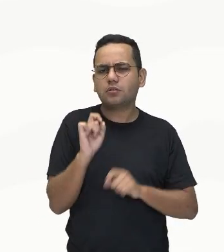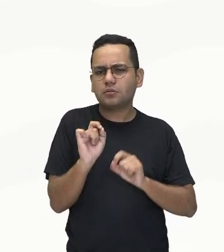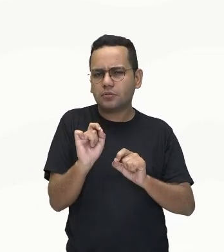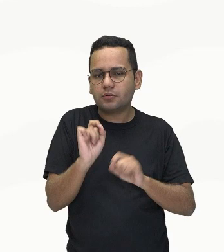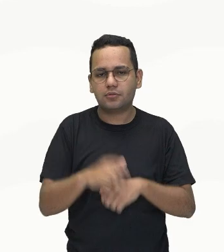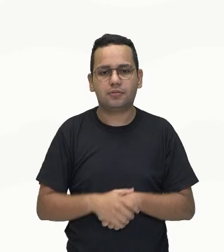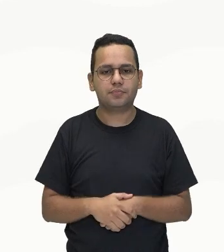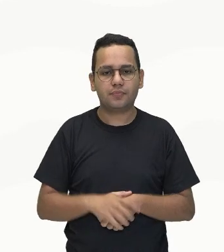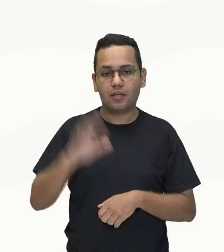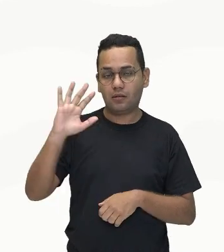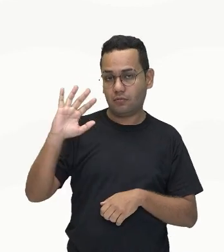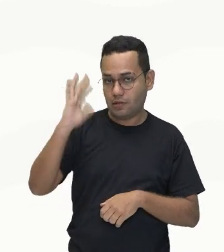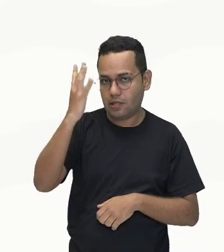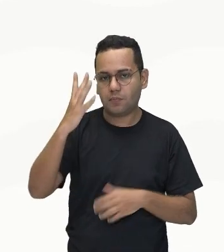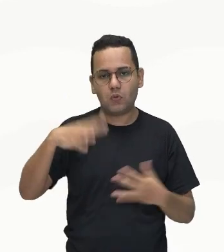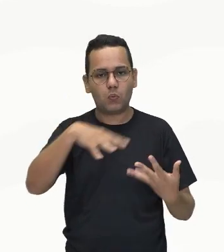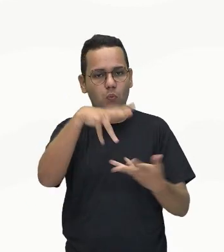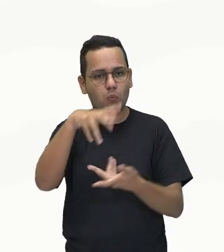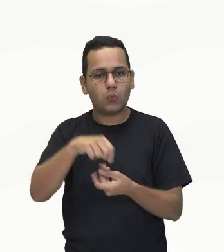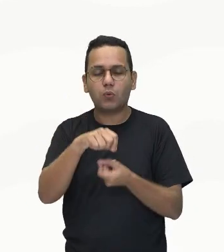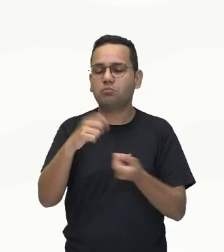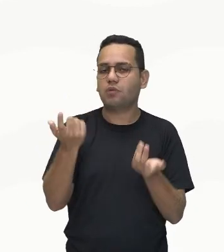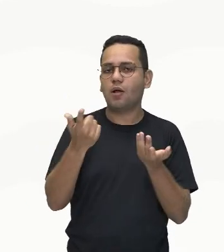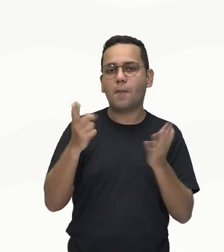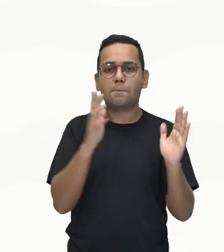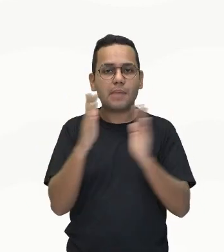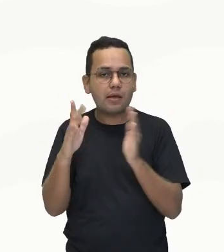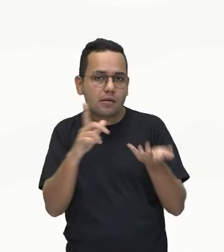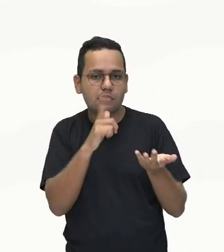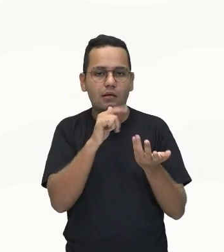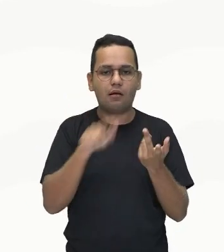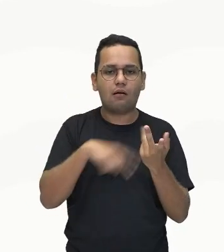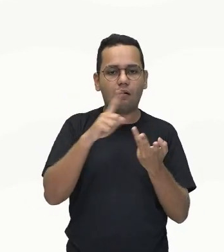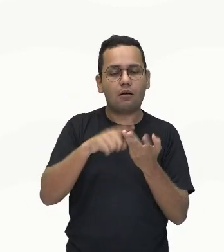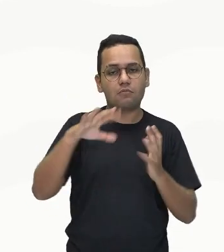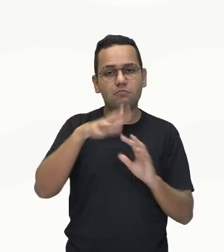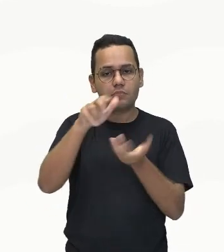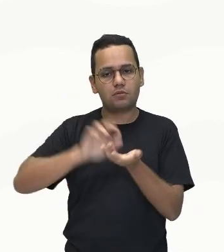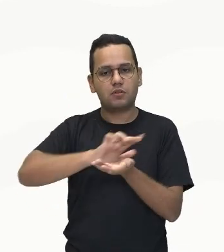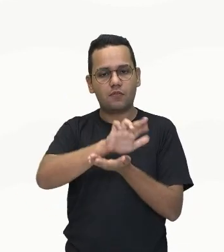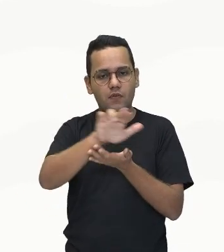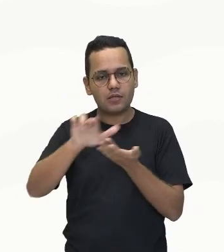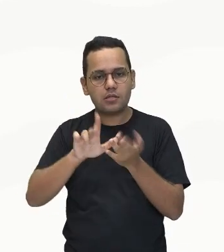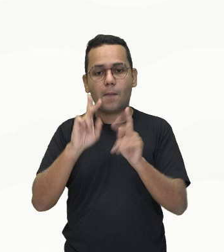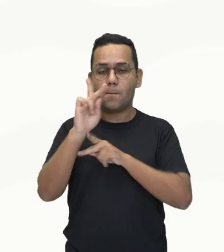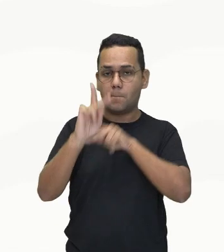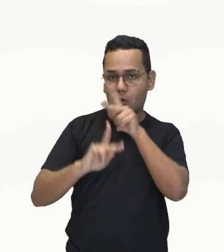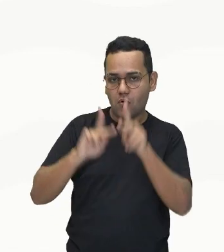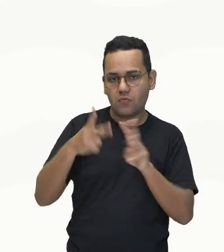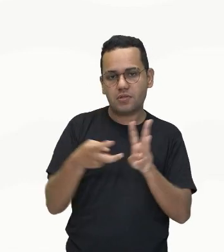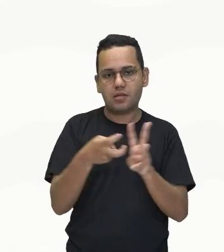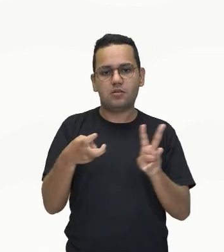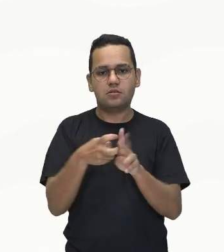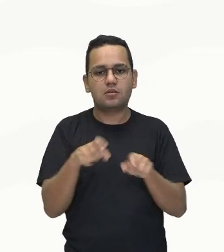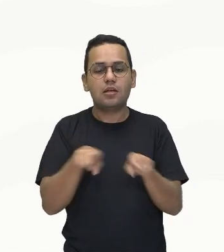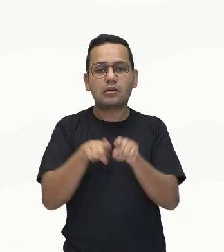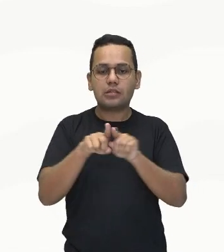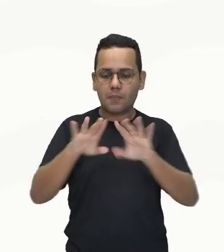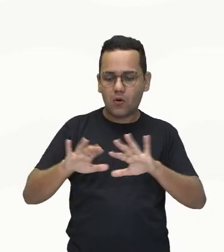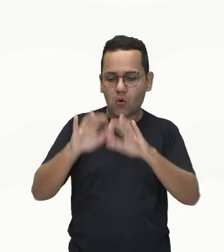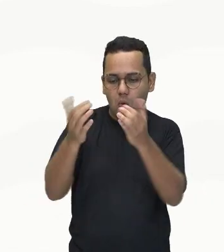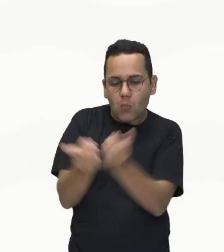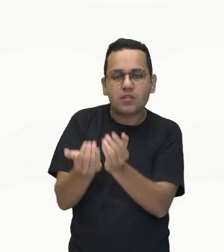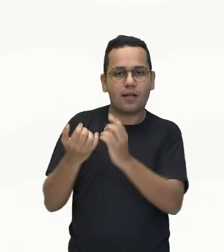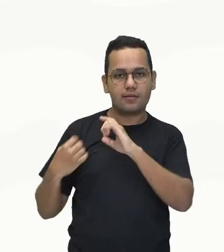clima global, os ciclos hidrológicos, a biodiversidade, povos indígenas e